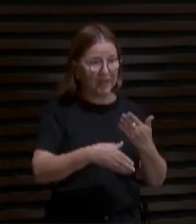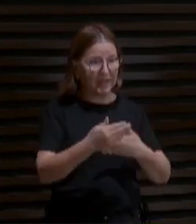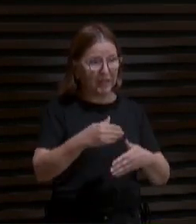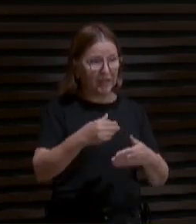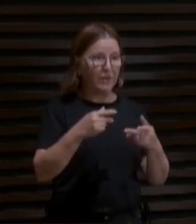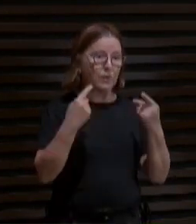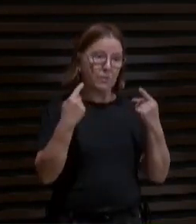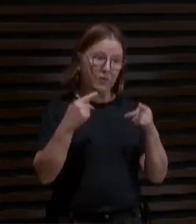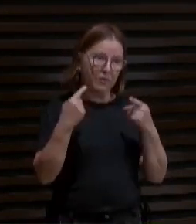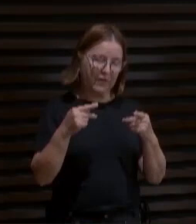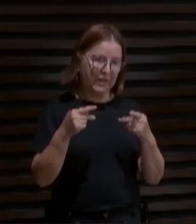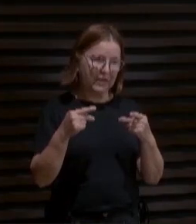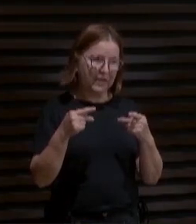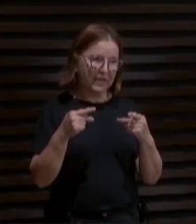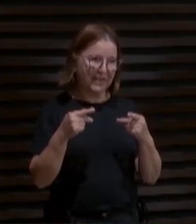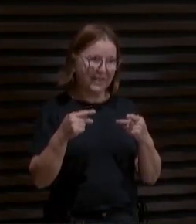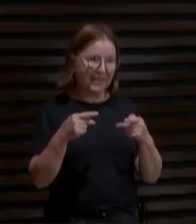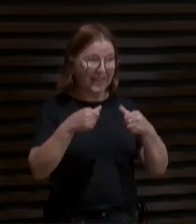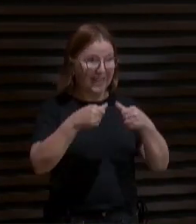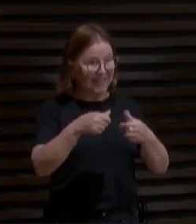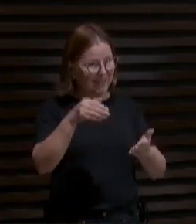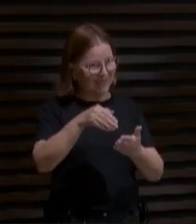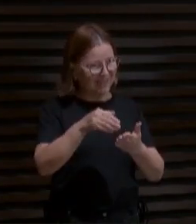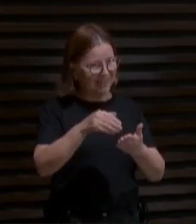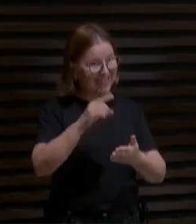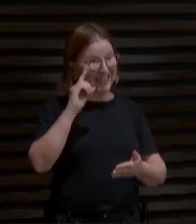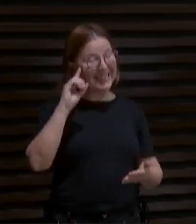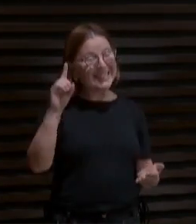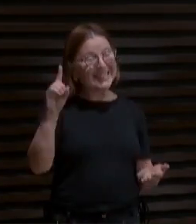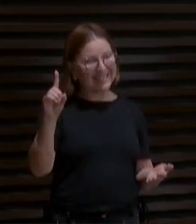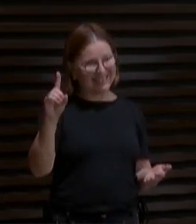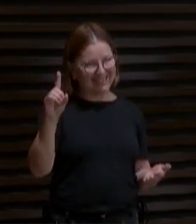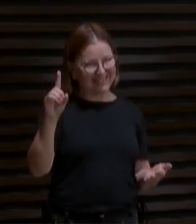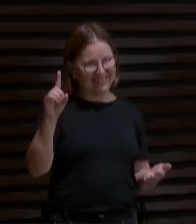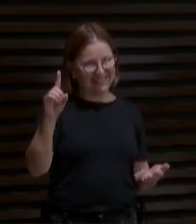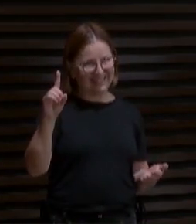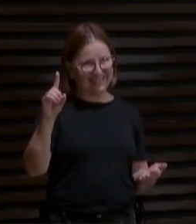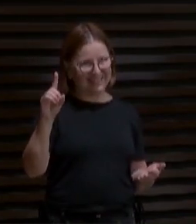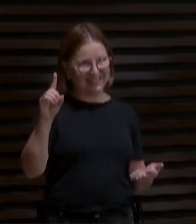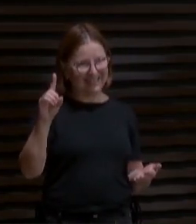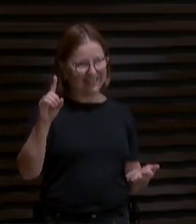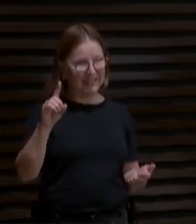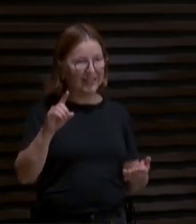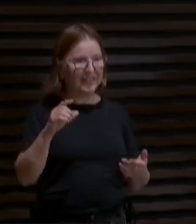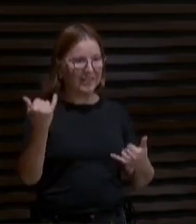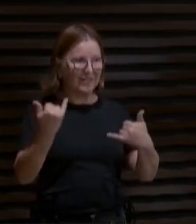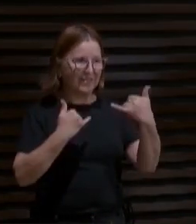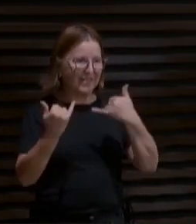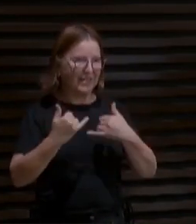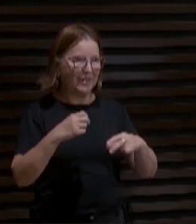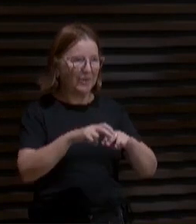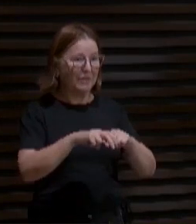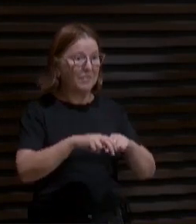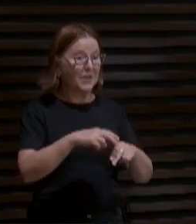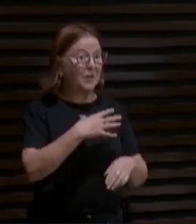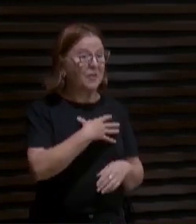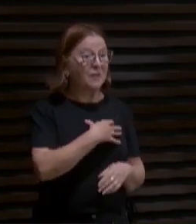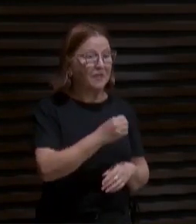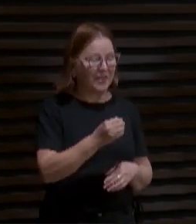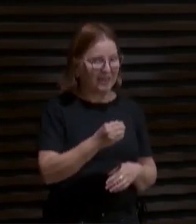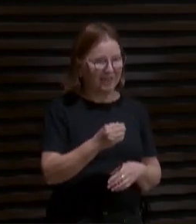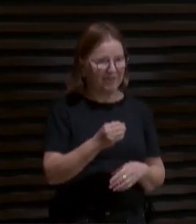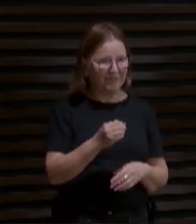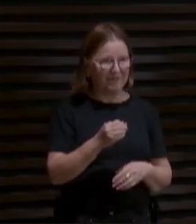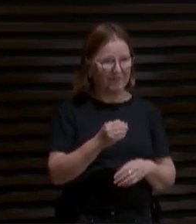a expressão, nestes últimos dias, nos falou pelo Filho, a